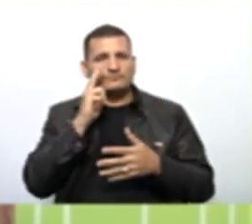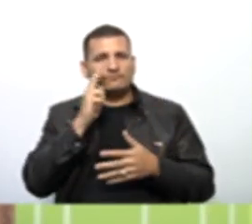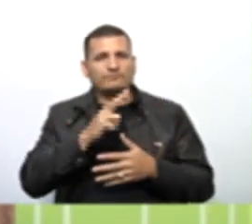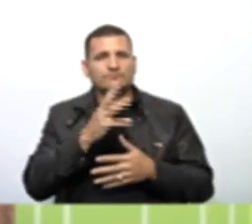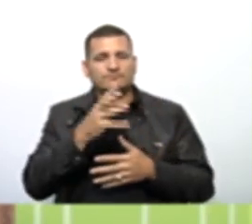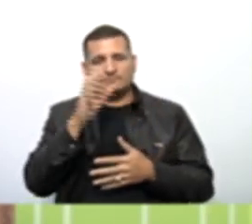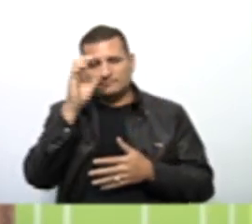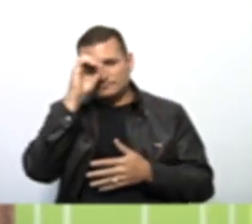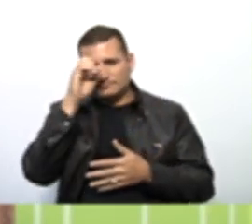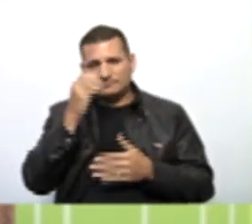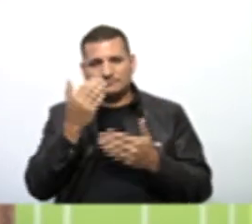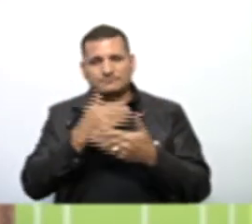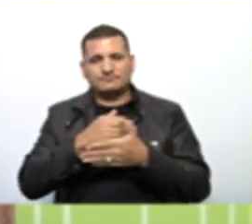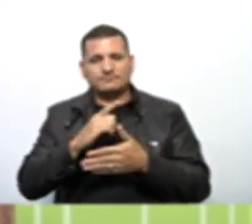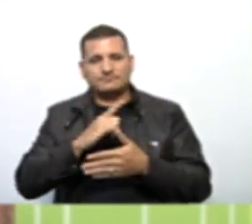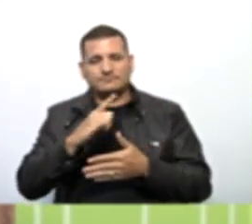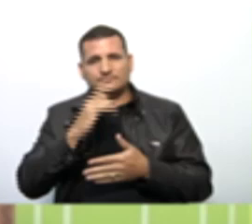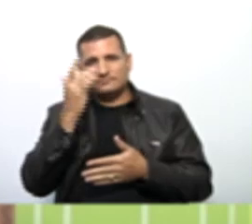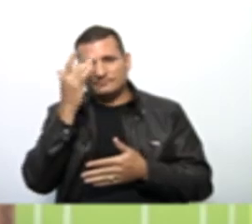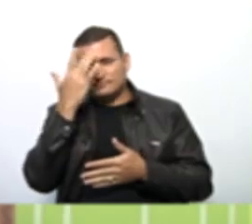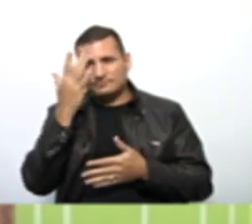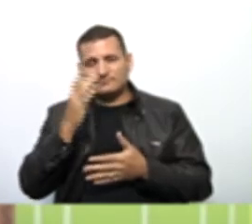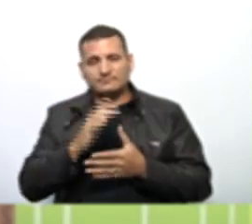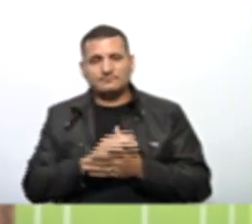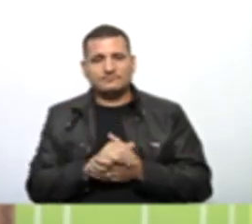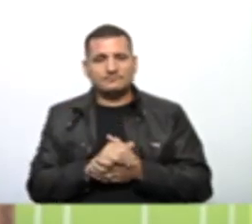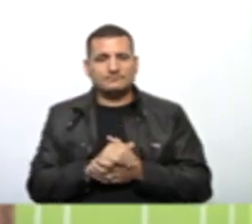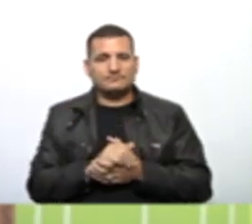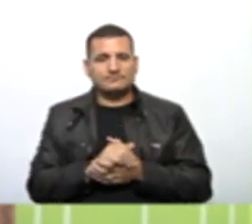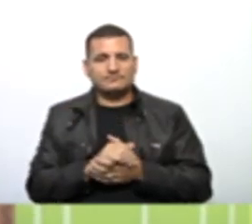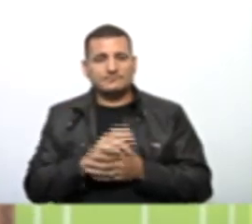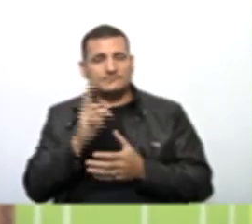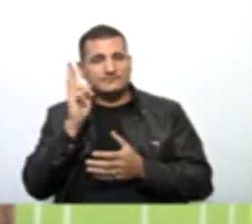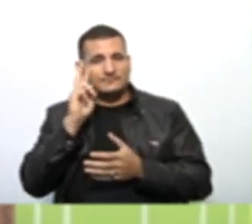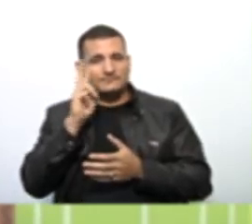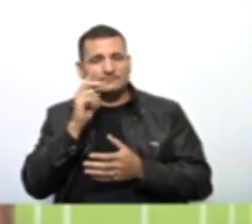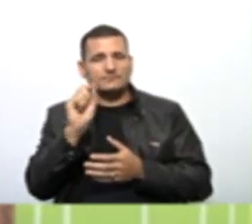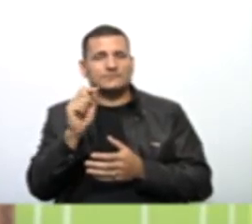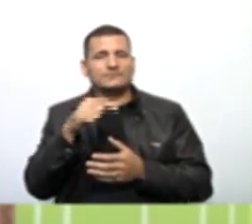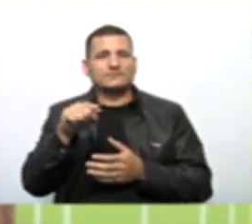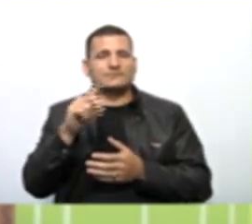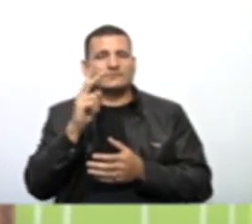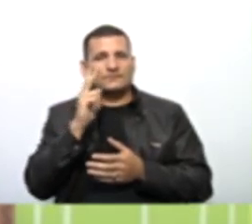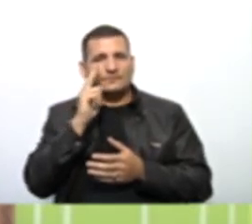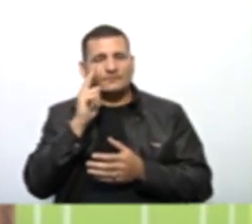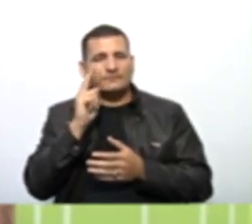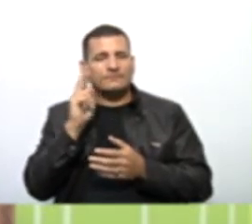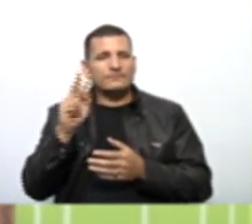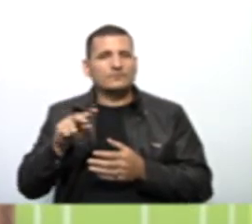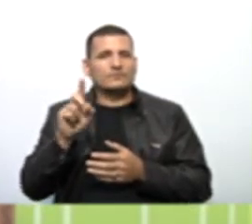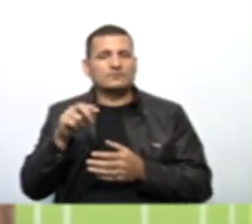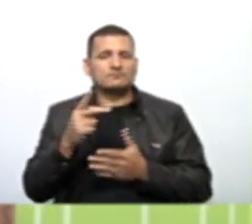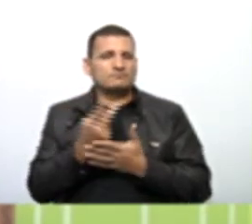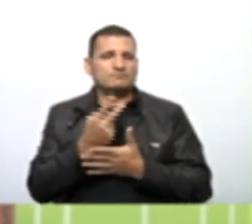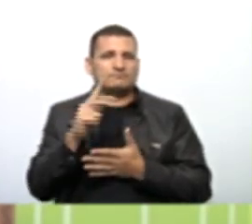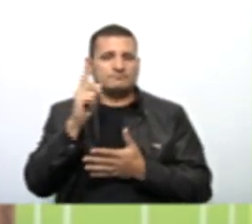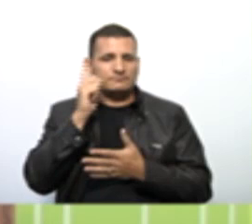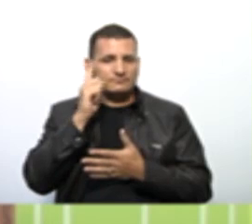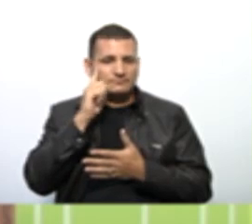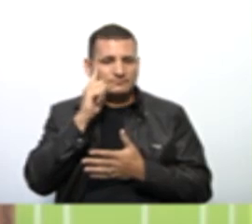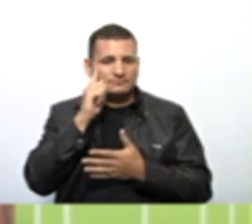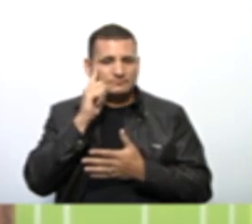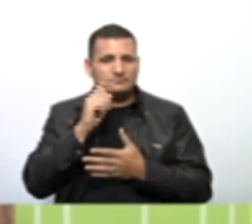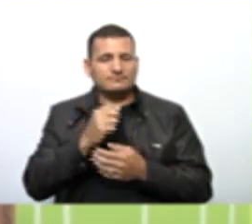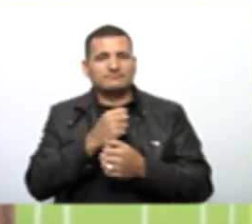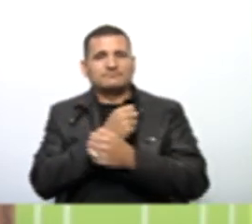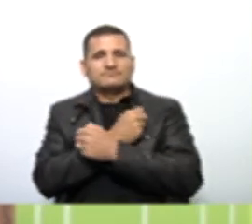está super fácil é só pra você então e lembrando que isso que você viu a questão que acontece no seu dia a dia ok então um